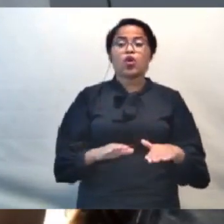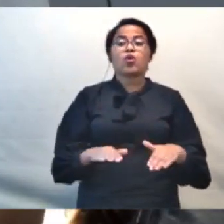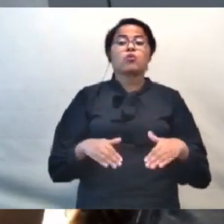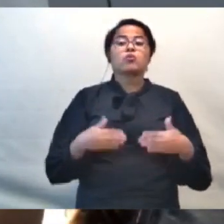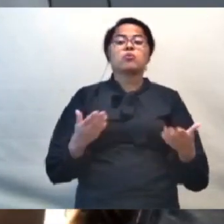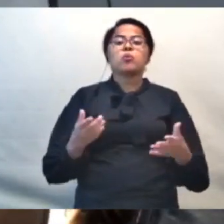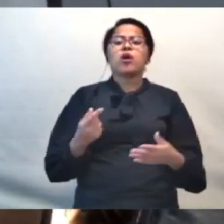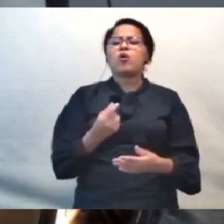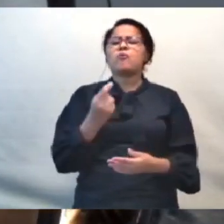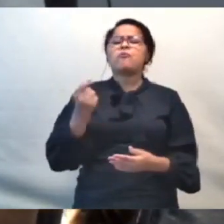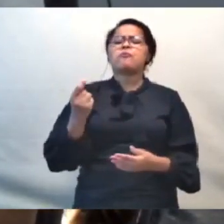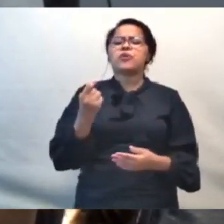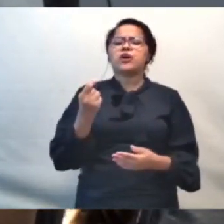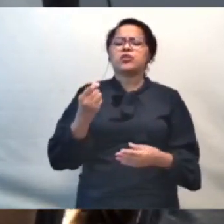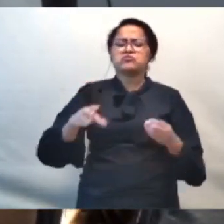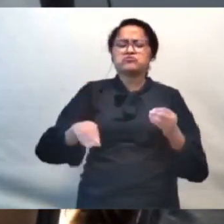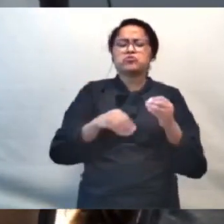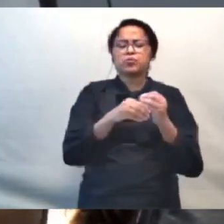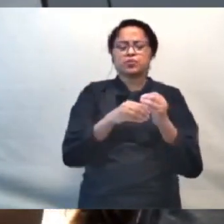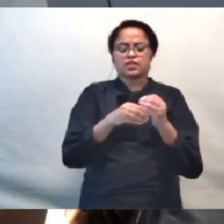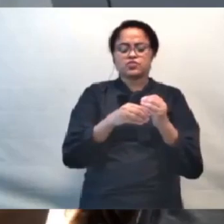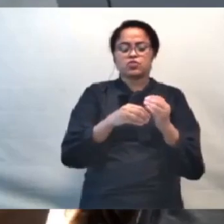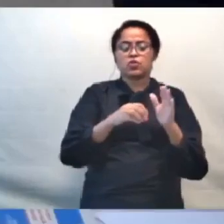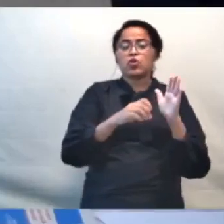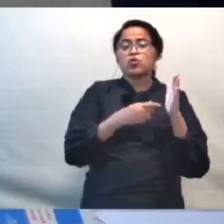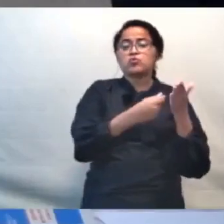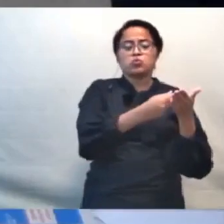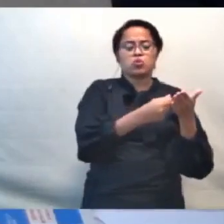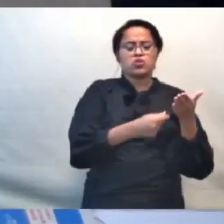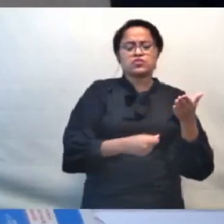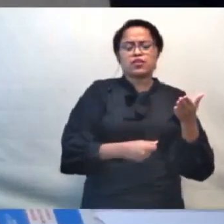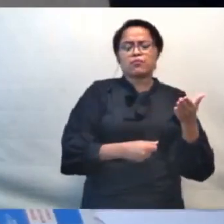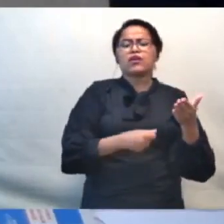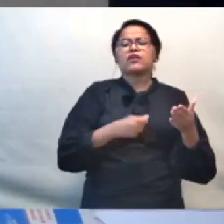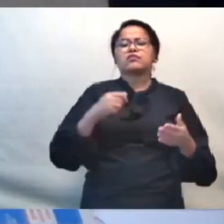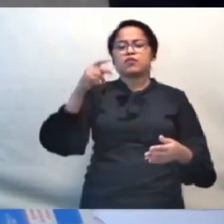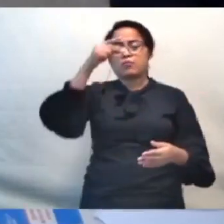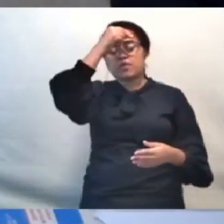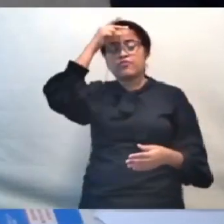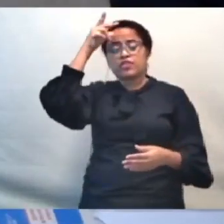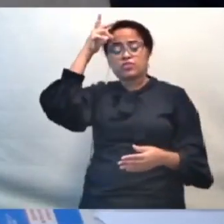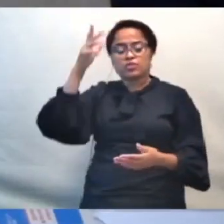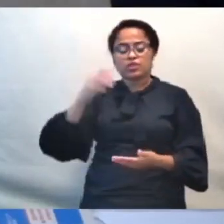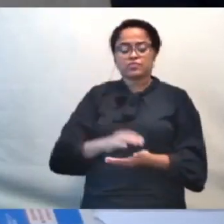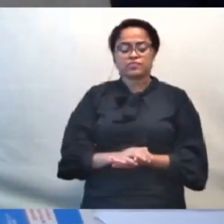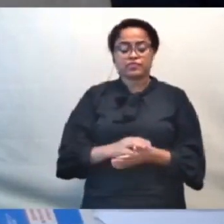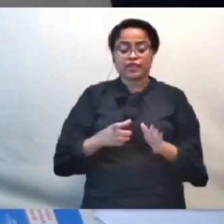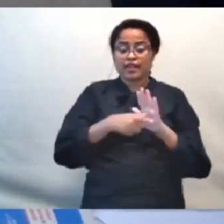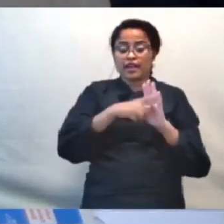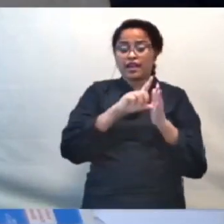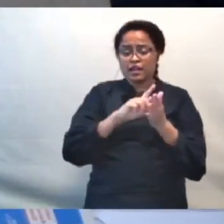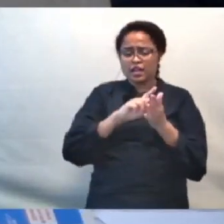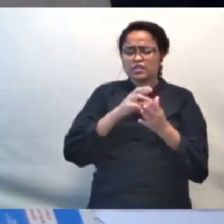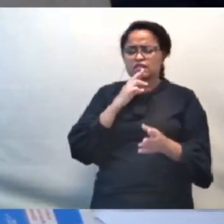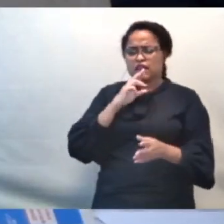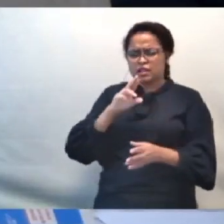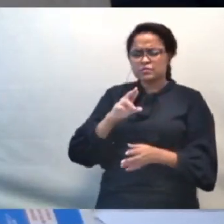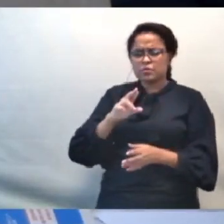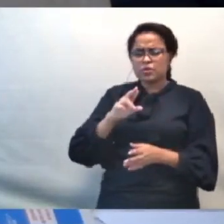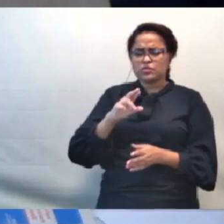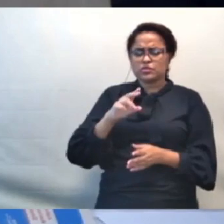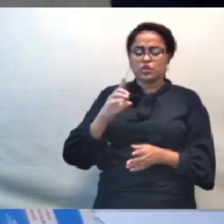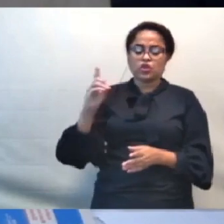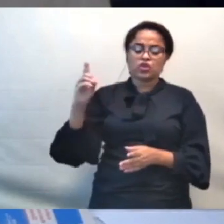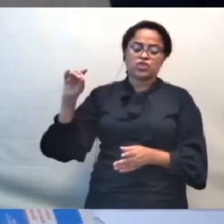do orçamento aí da prefeitura? É isso, obrigado. Antes que vocês respondam, o Diego, nosso professor,